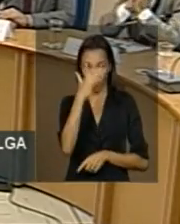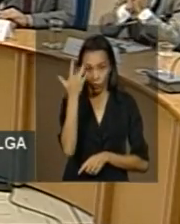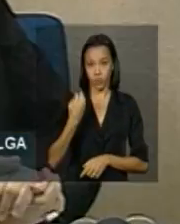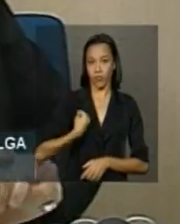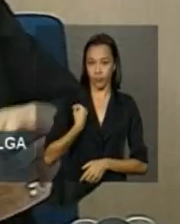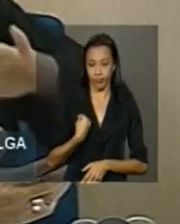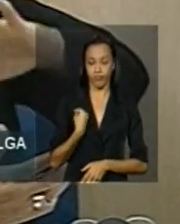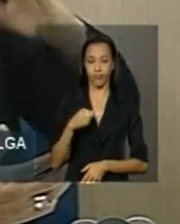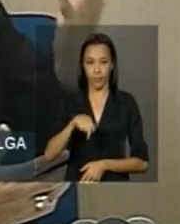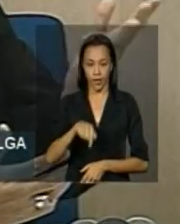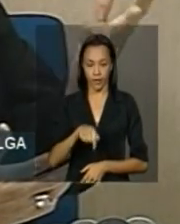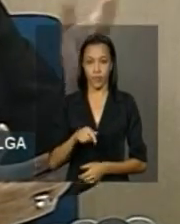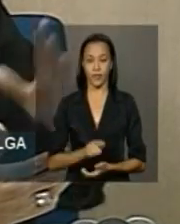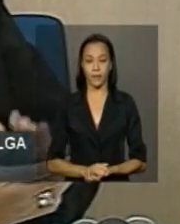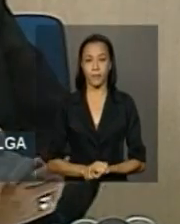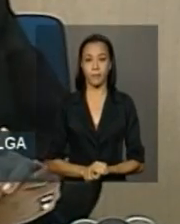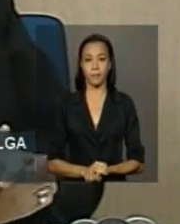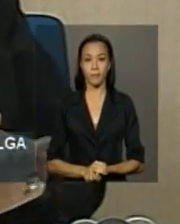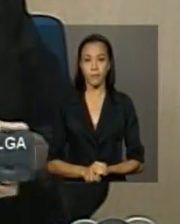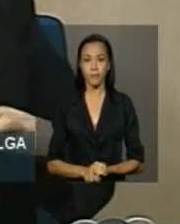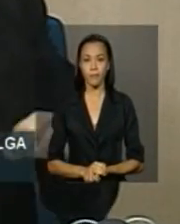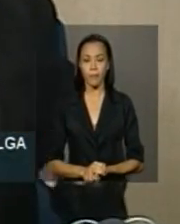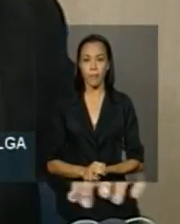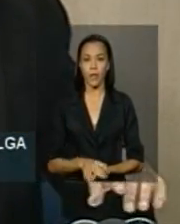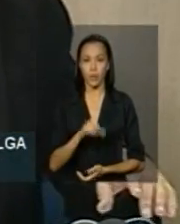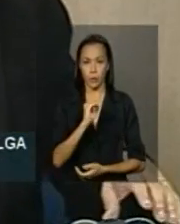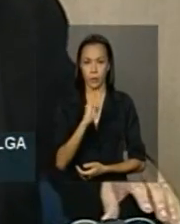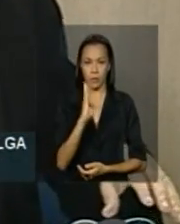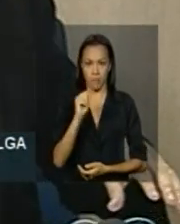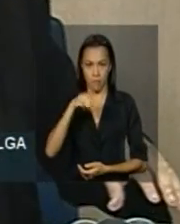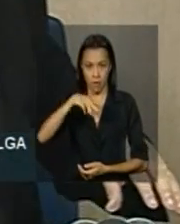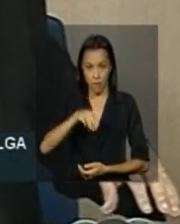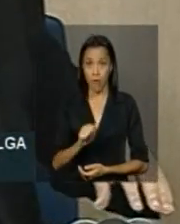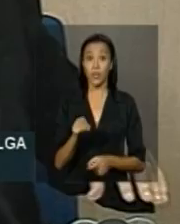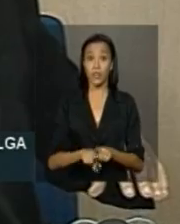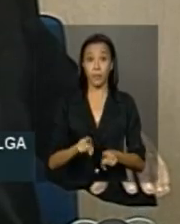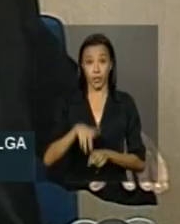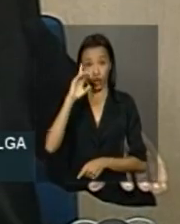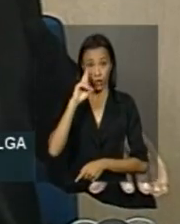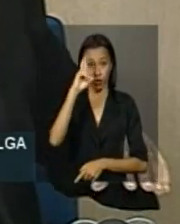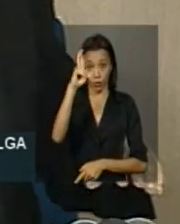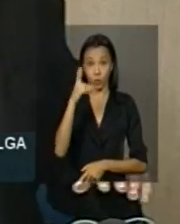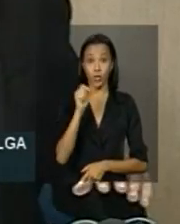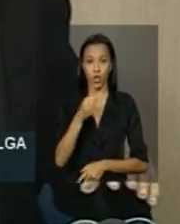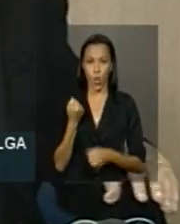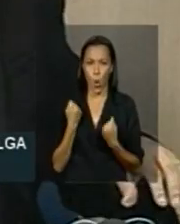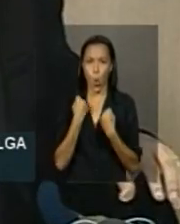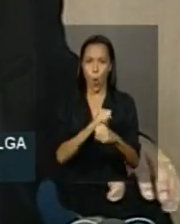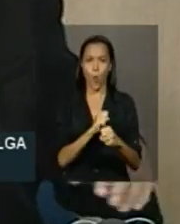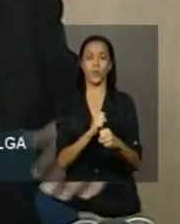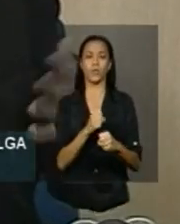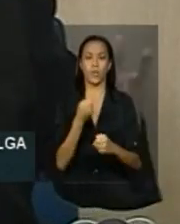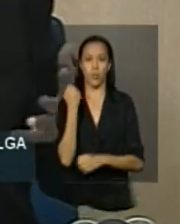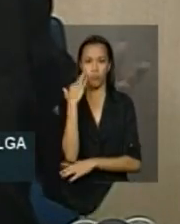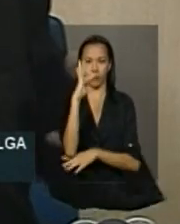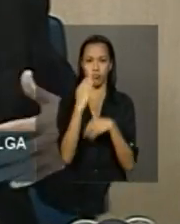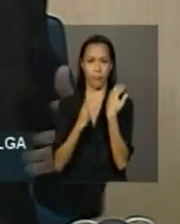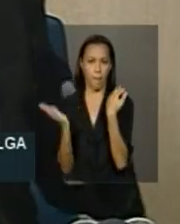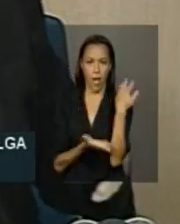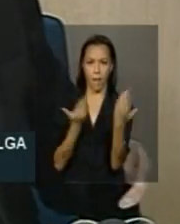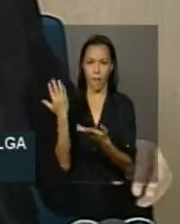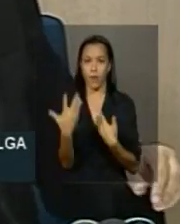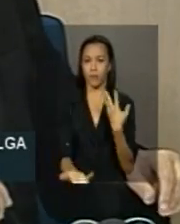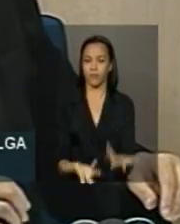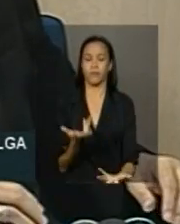pelo o lado de imagem do Ibama e Dr Francisco Oliveira que é o diretor de combate a desmatamento no ministério vou chamar